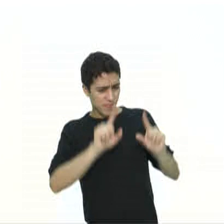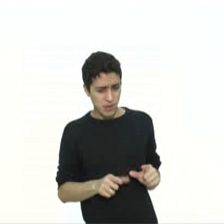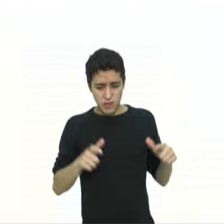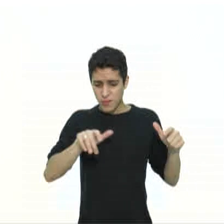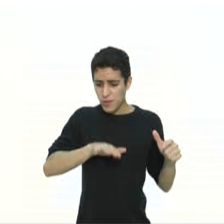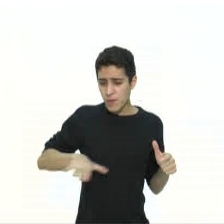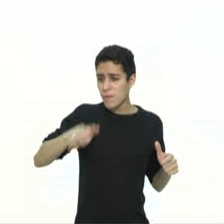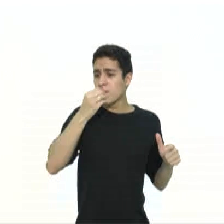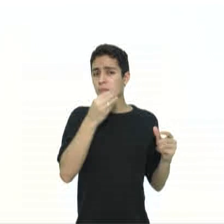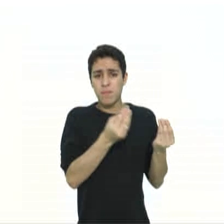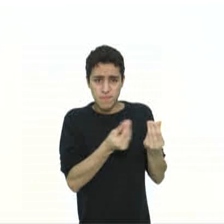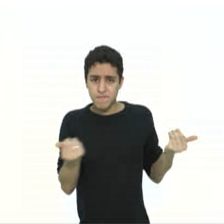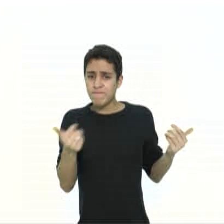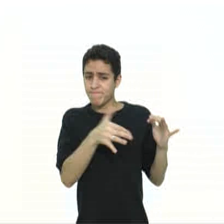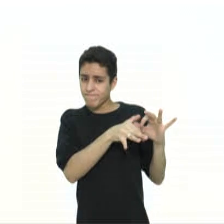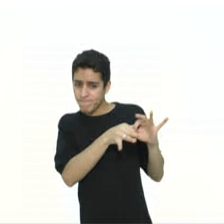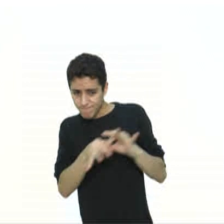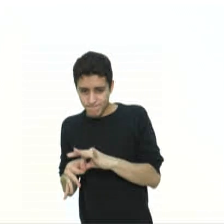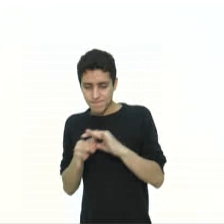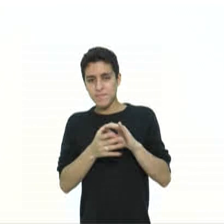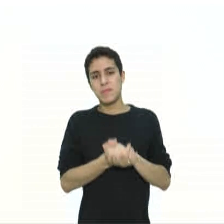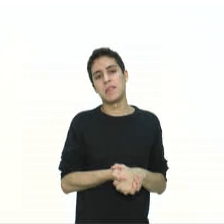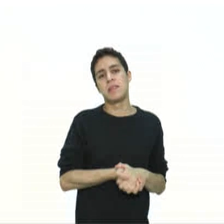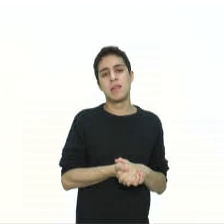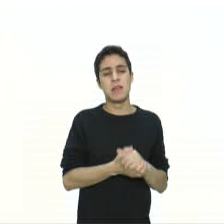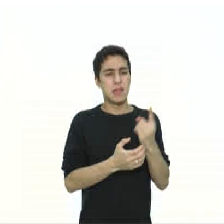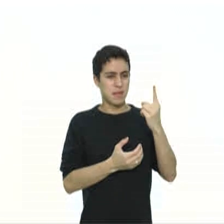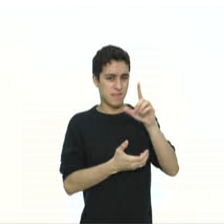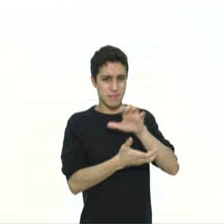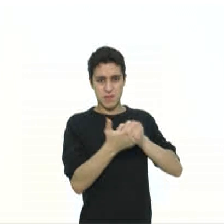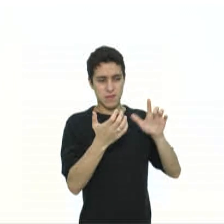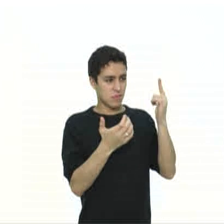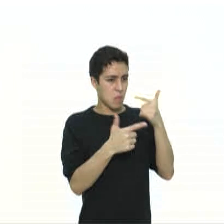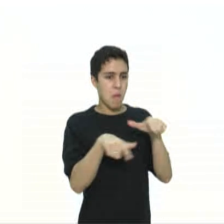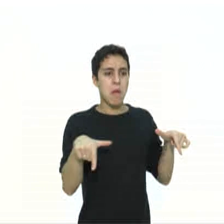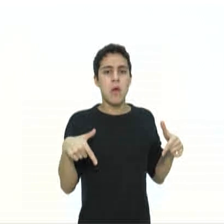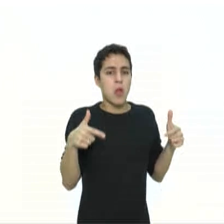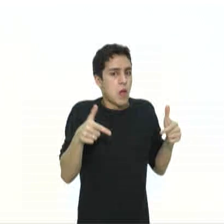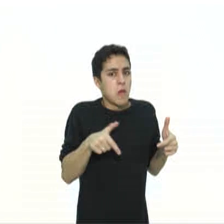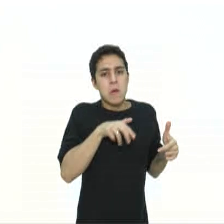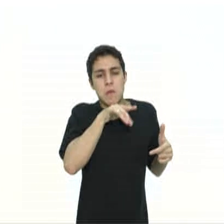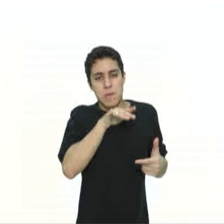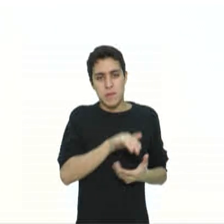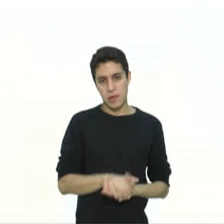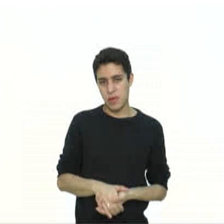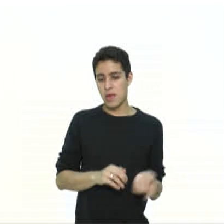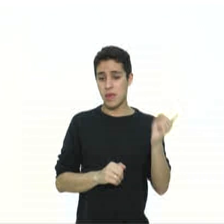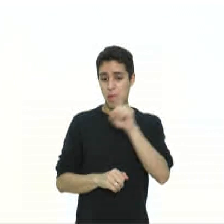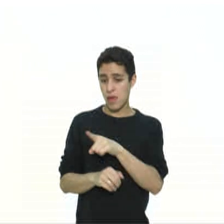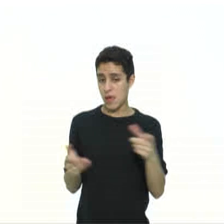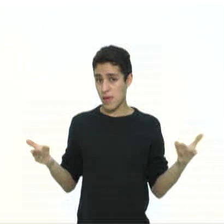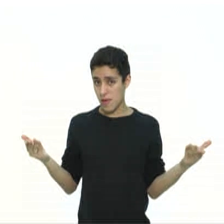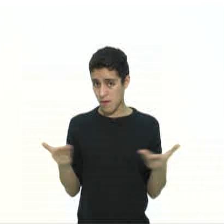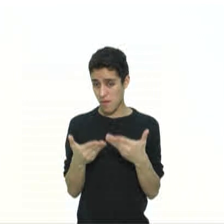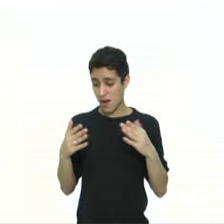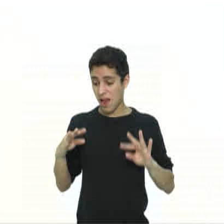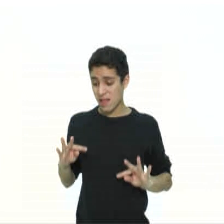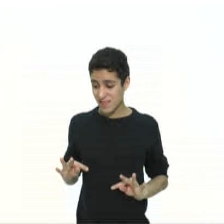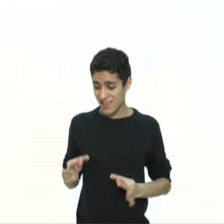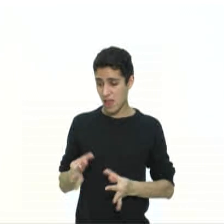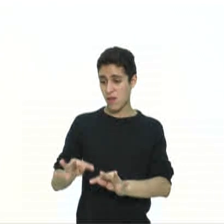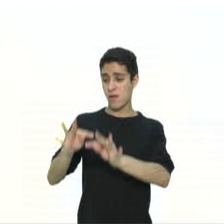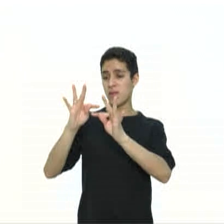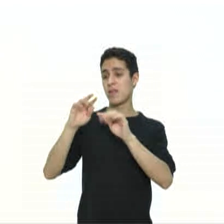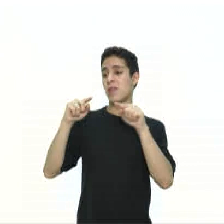digg eu posso trabalhar aqui na Revolução Industrial na primeira não tinha isso né atualmente a tecnologia é responsável